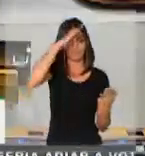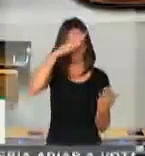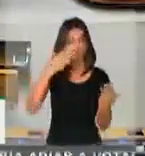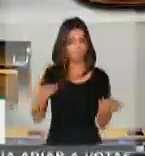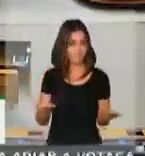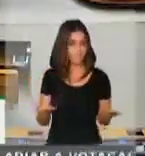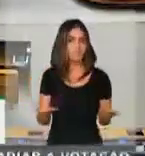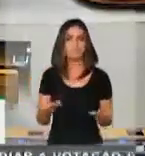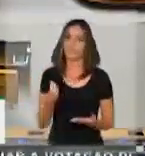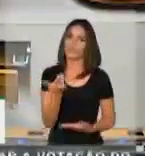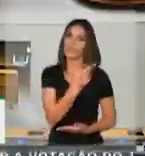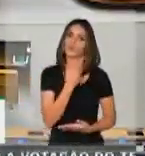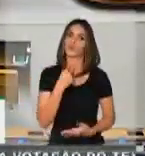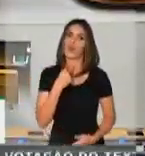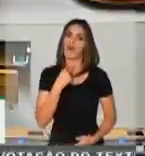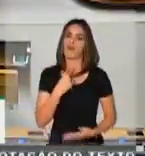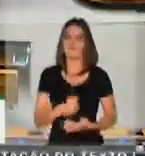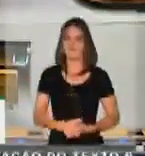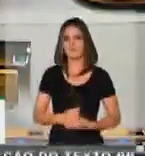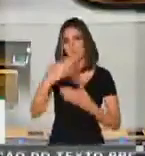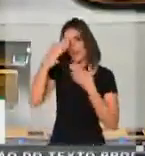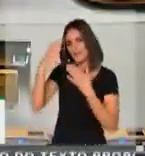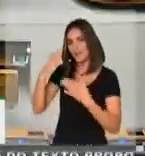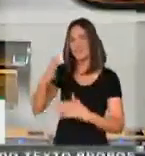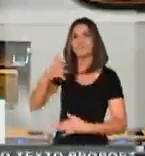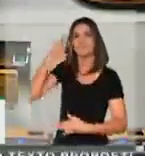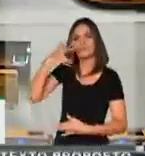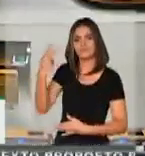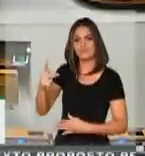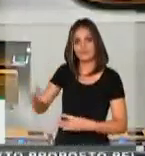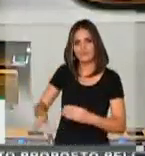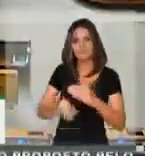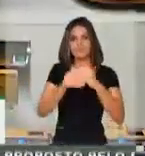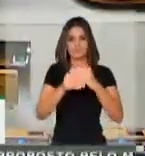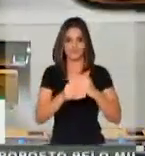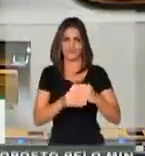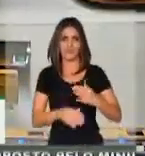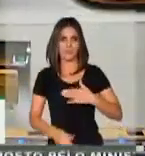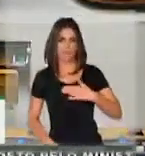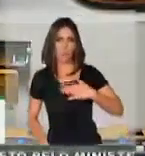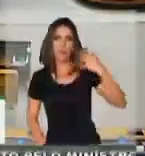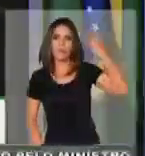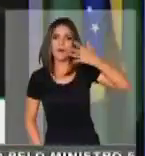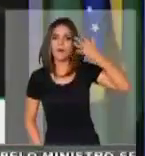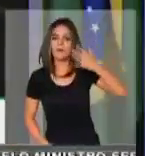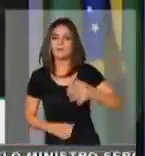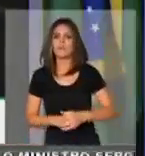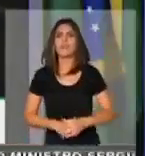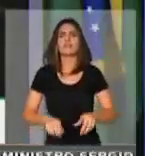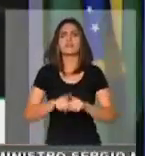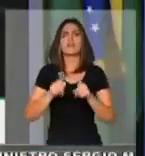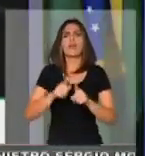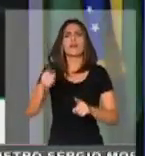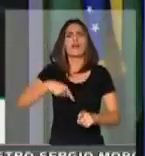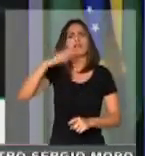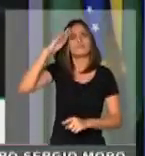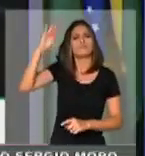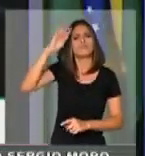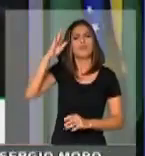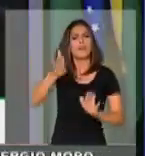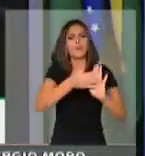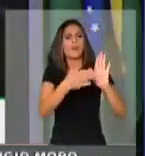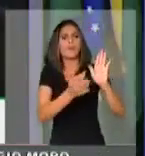Sérgio Souza. Com muito prazer recebo sua parte ao meu pronunciamento. Também quero aqui fazer uma reflexão sobre as mudanças propostas